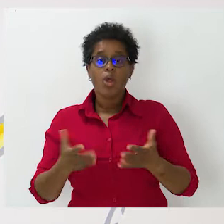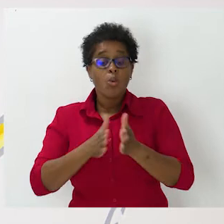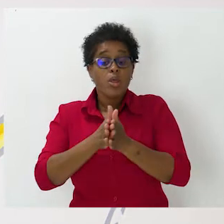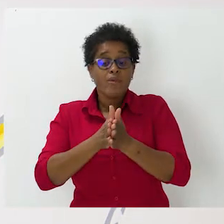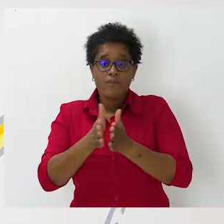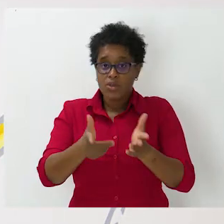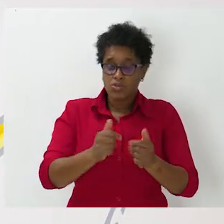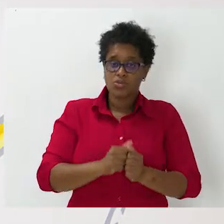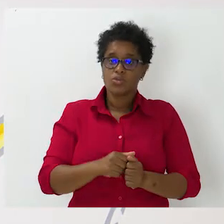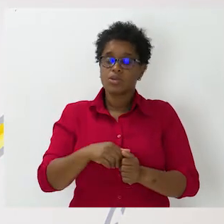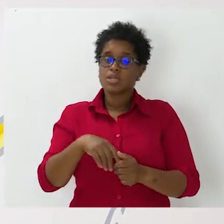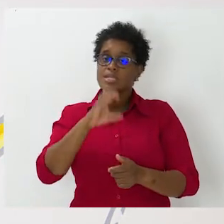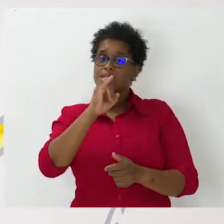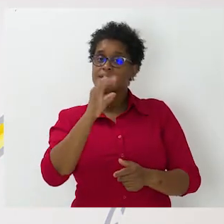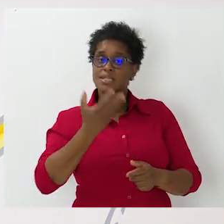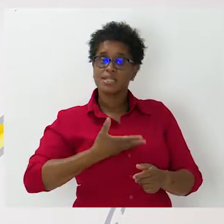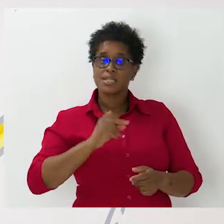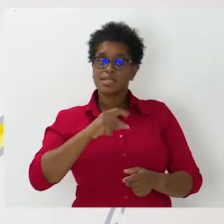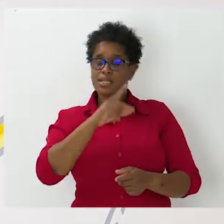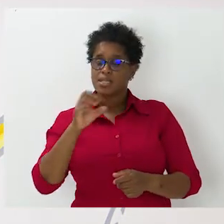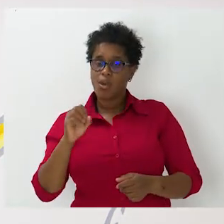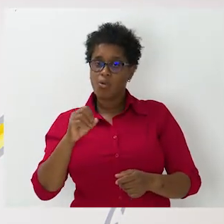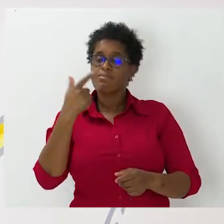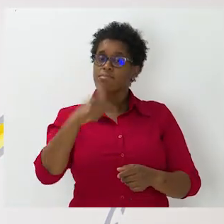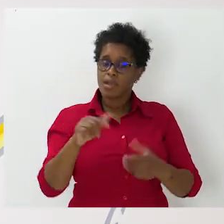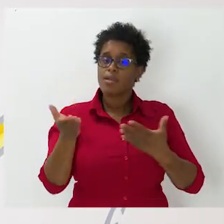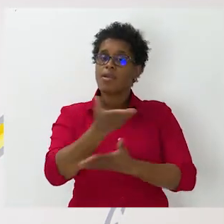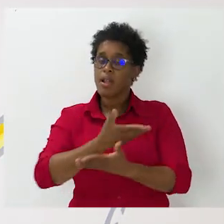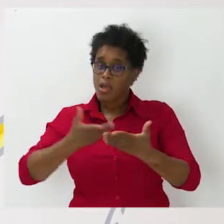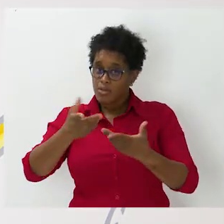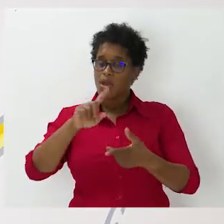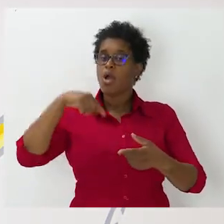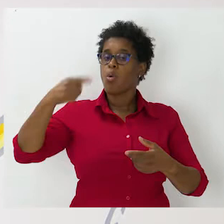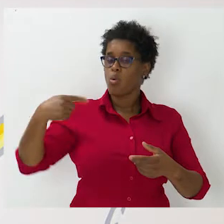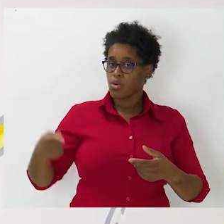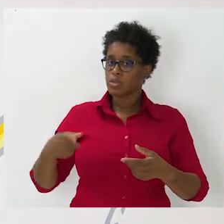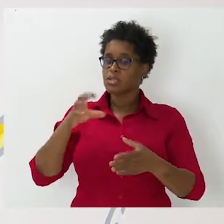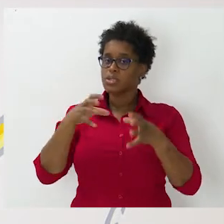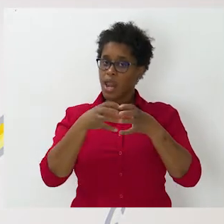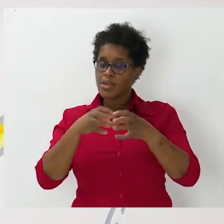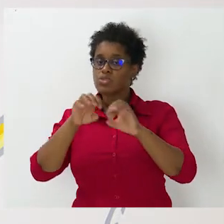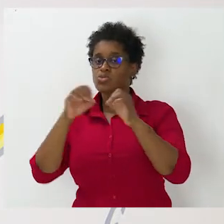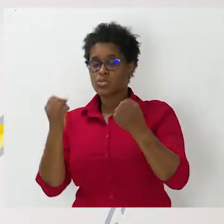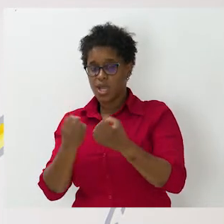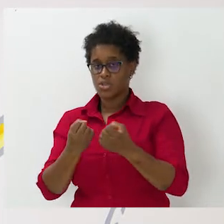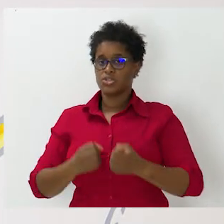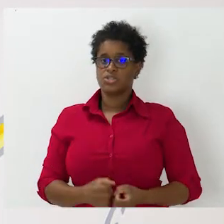privilégio que cidadão tem em relação às outras classes